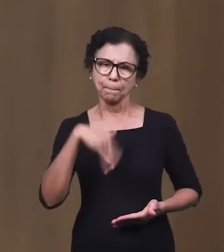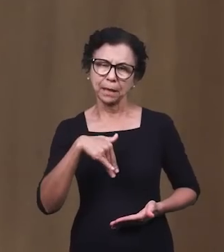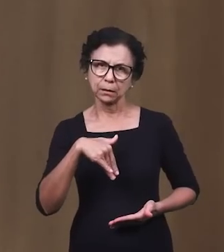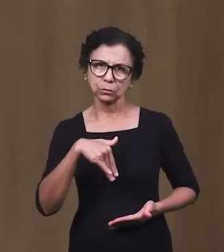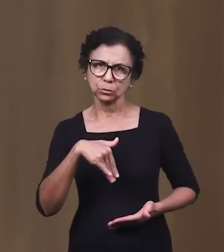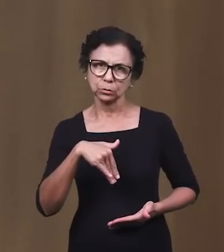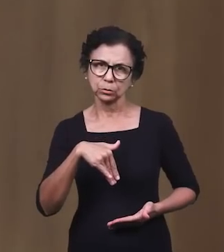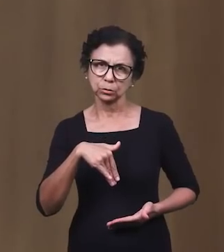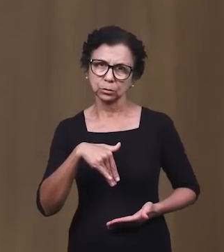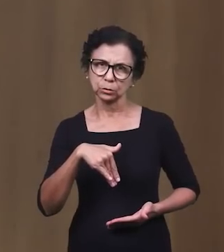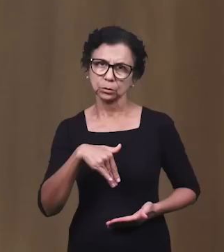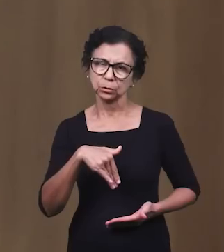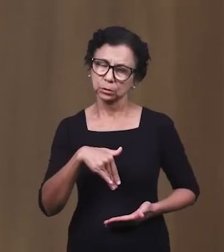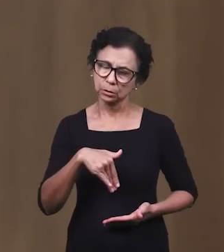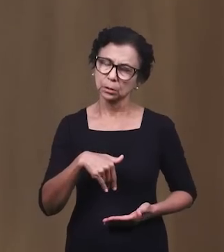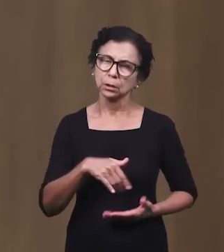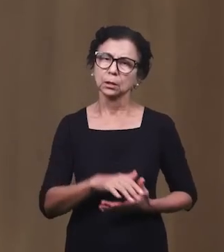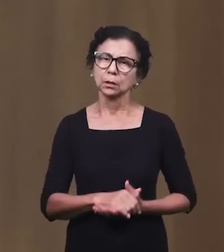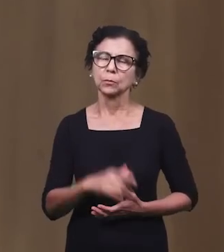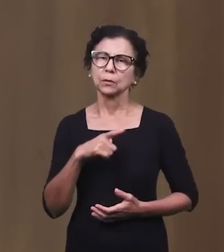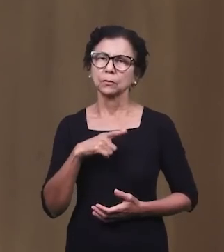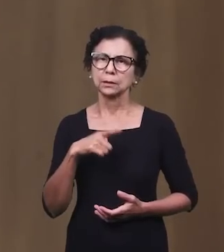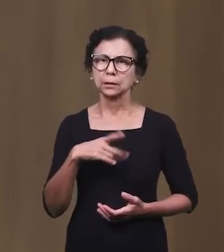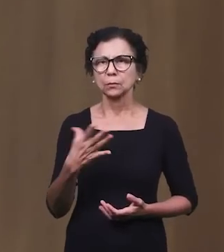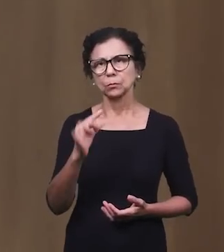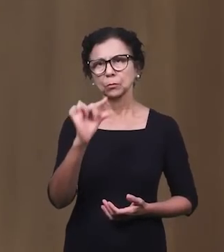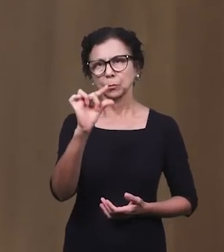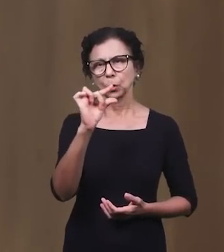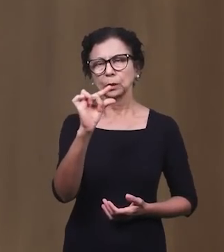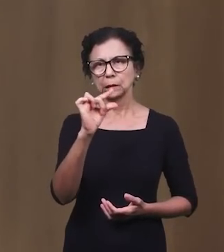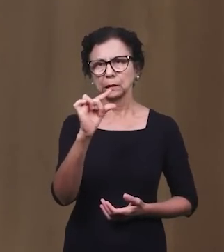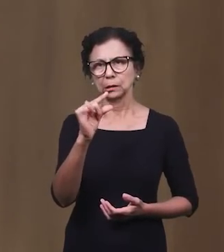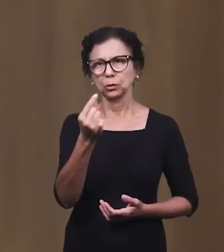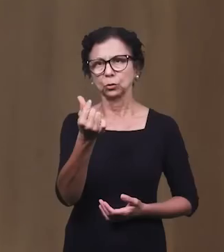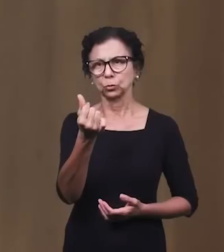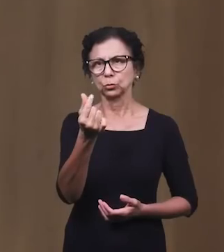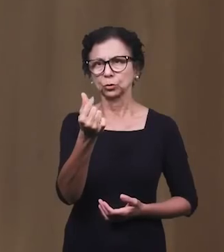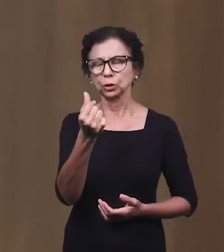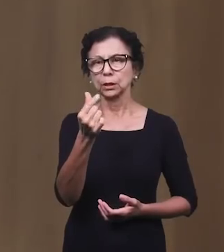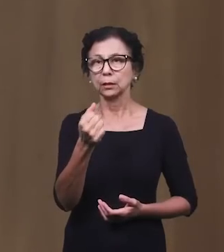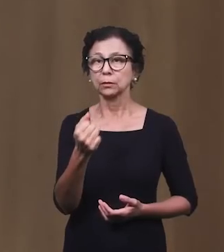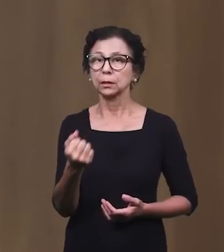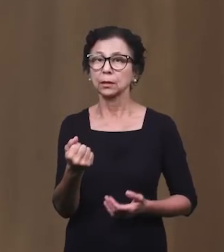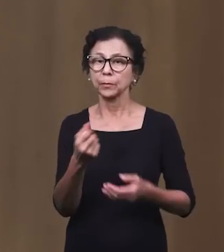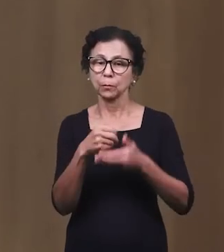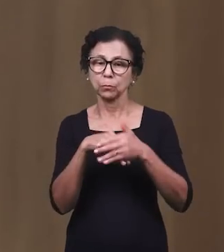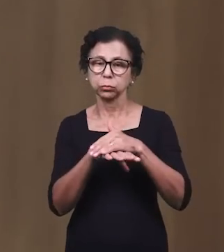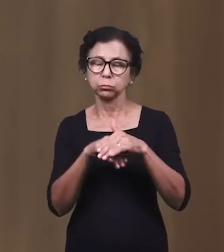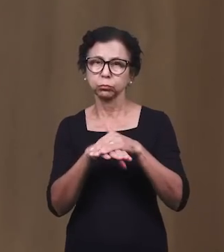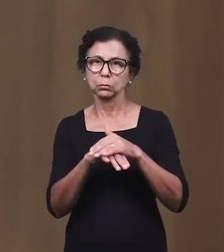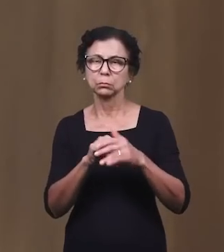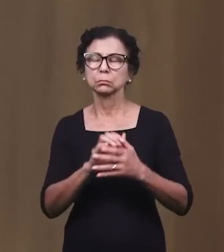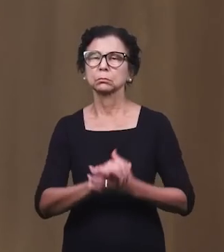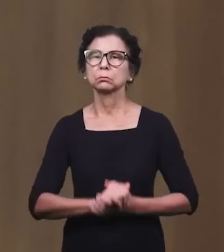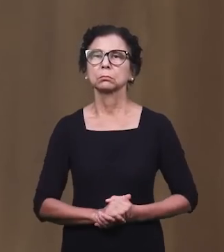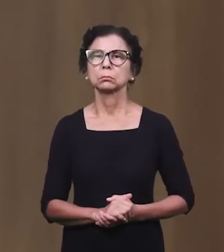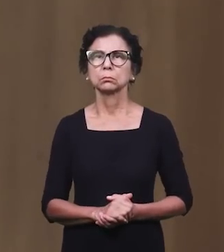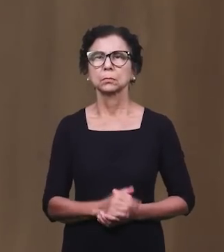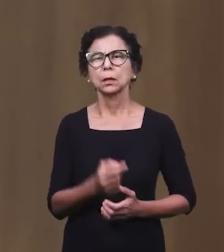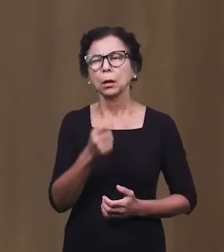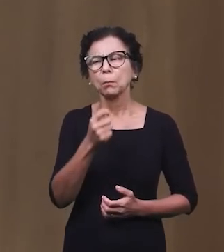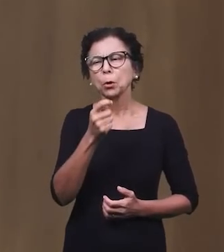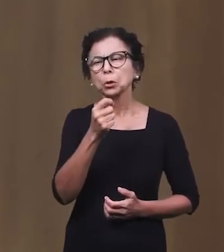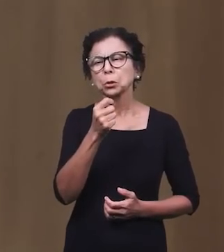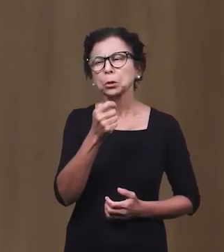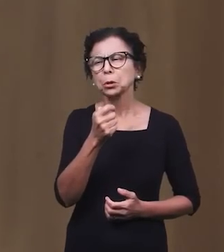meses, pelo menos uma parcela daquilo que você ganha e você possa poupar todos os meses. Mas o que sobra é muito pouco, não